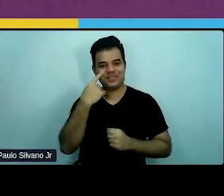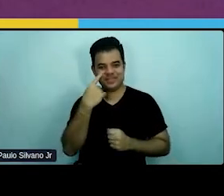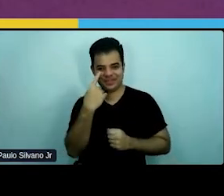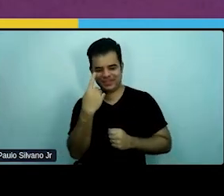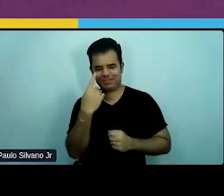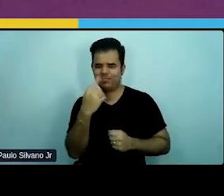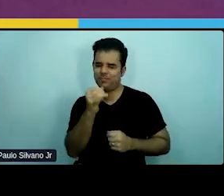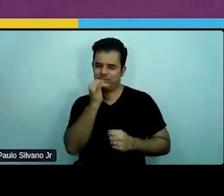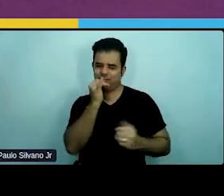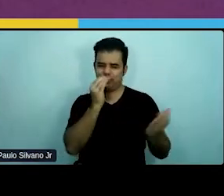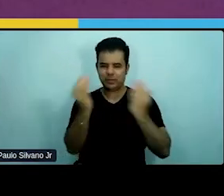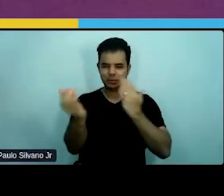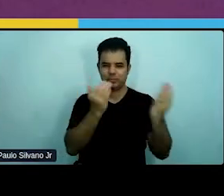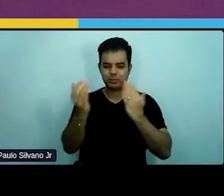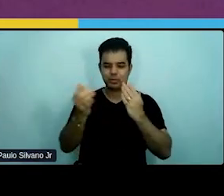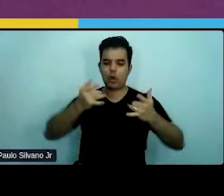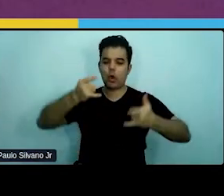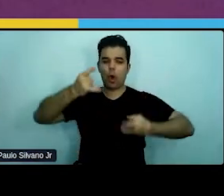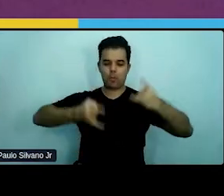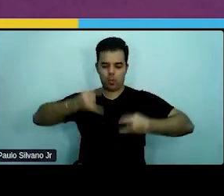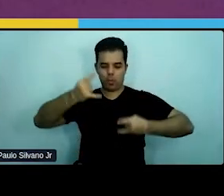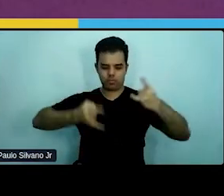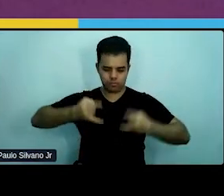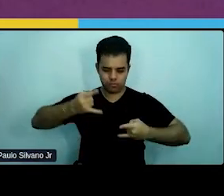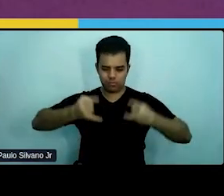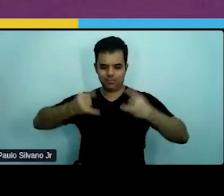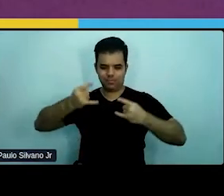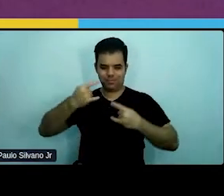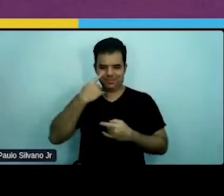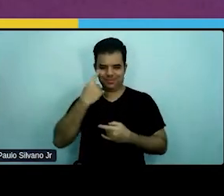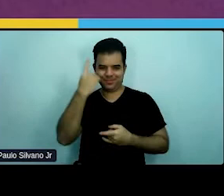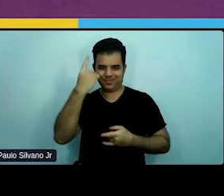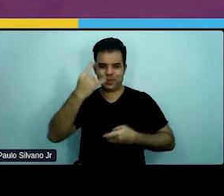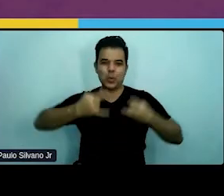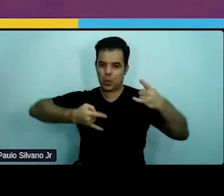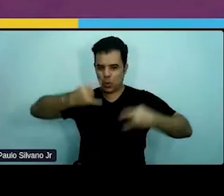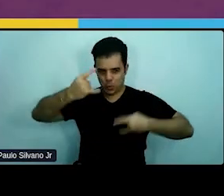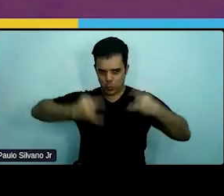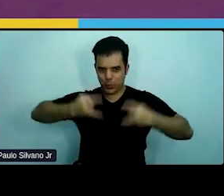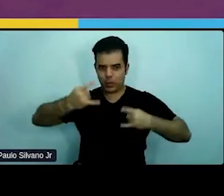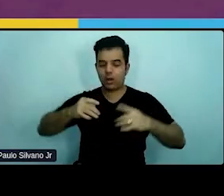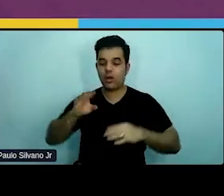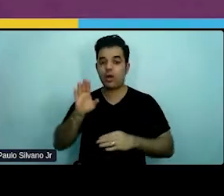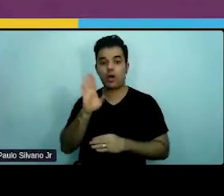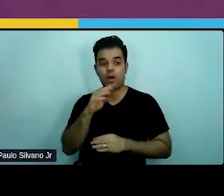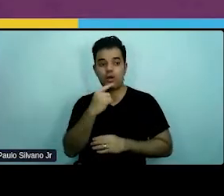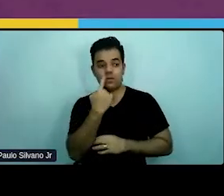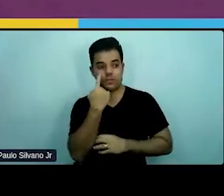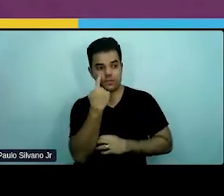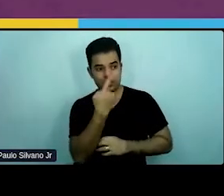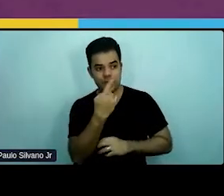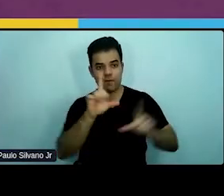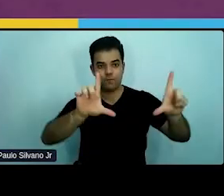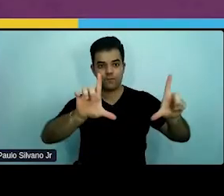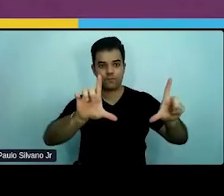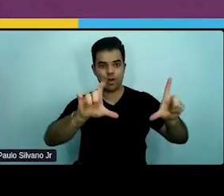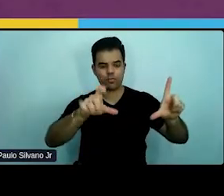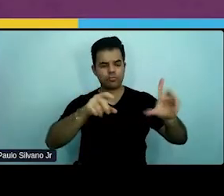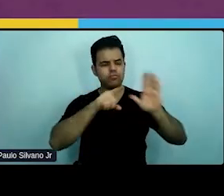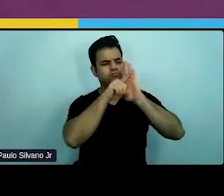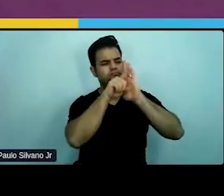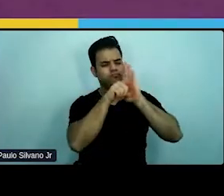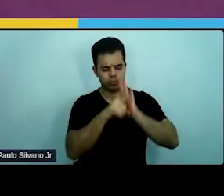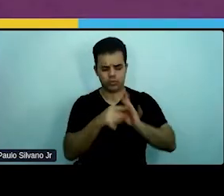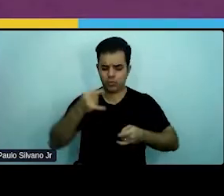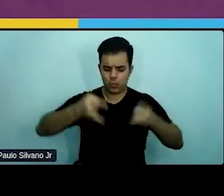que você treinou um robozinho para que ele diga se uma determinada imagem possui